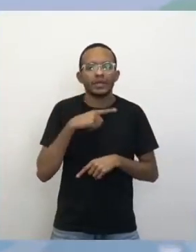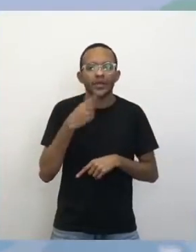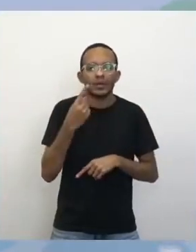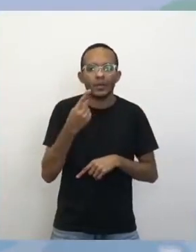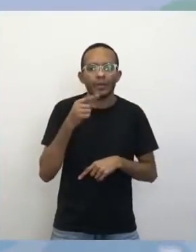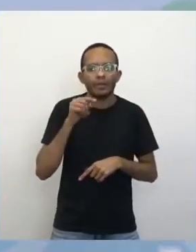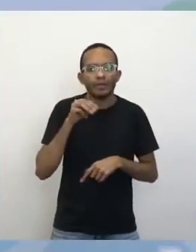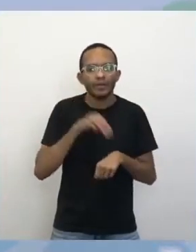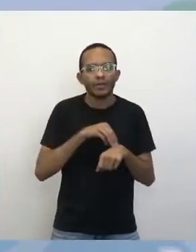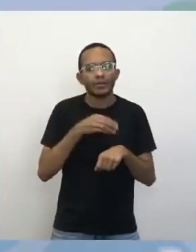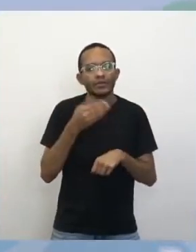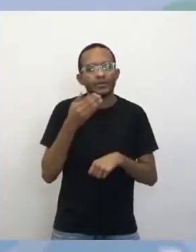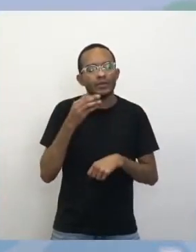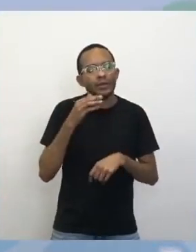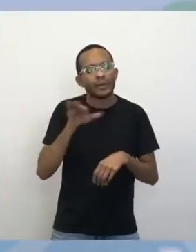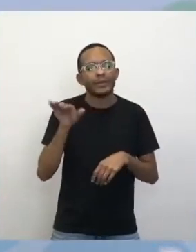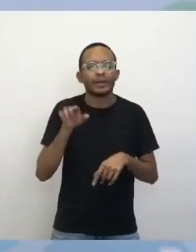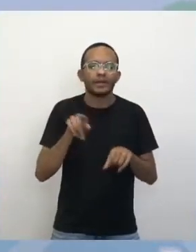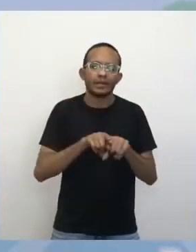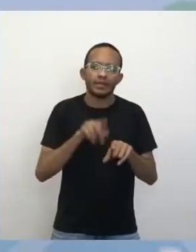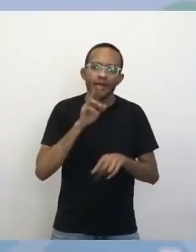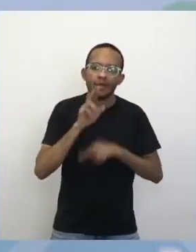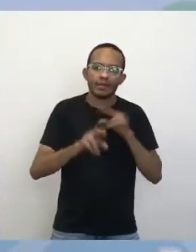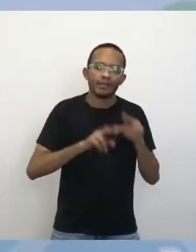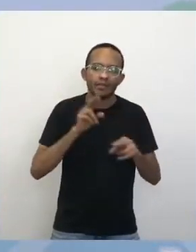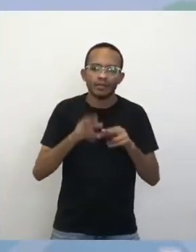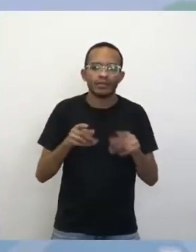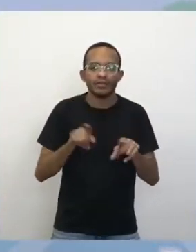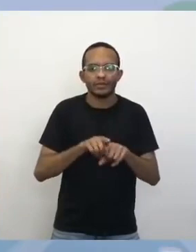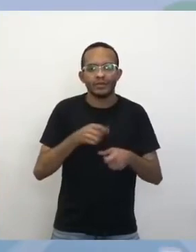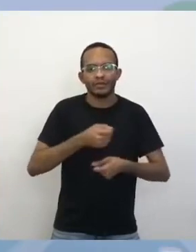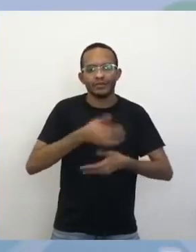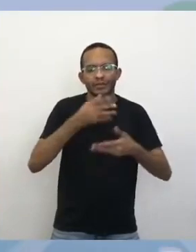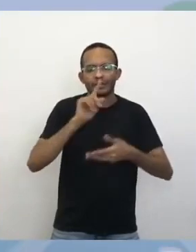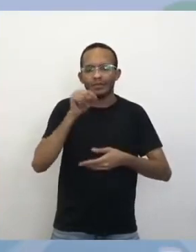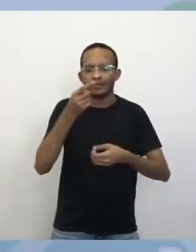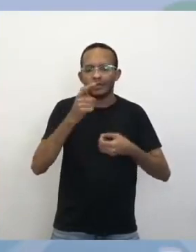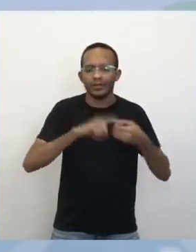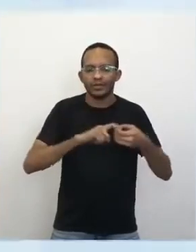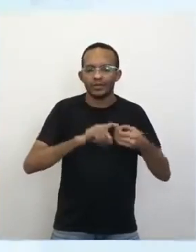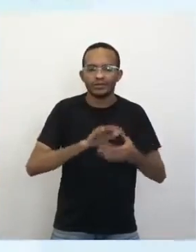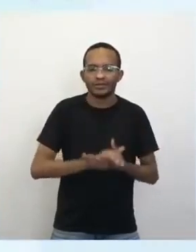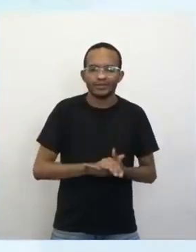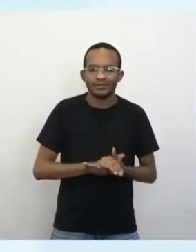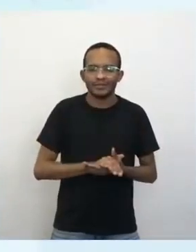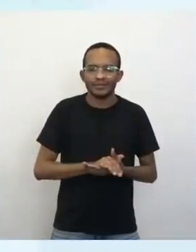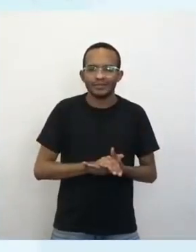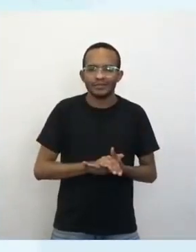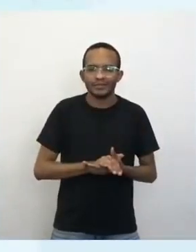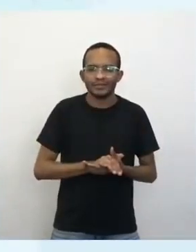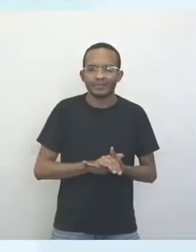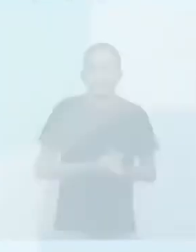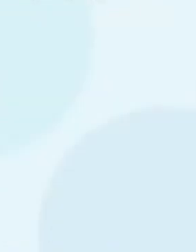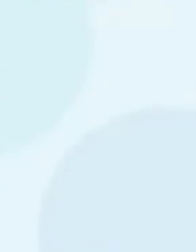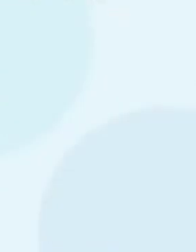minuto e meio para mandar a resposta aí desse apótema da pirâmide para a gente no chat. Já voltamos.